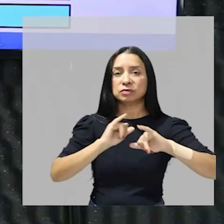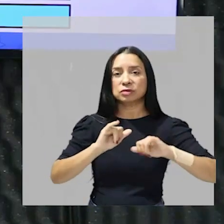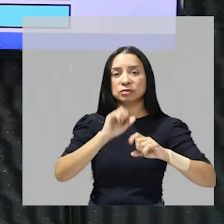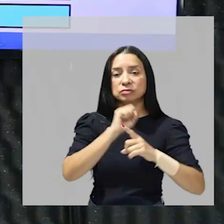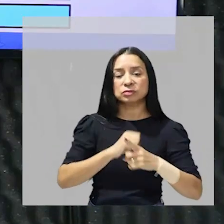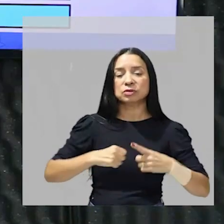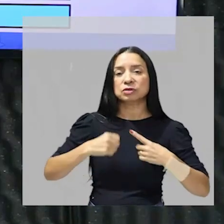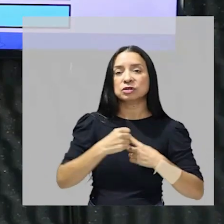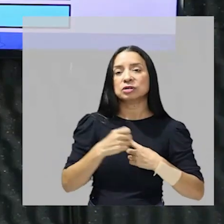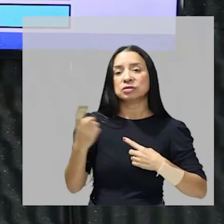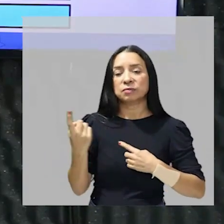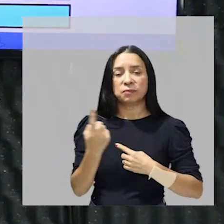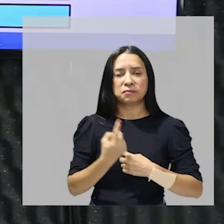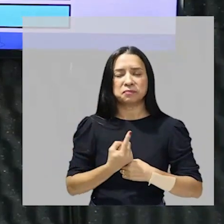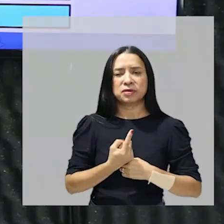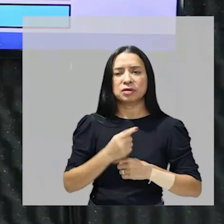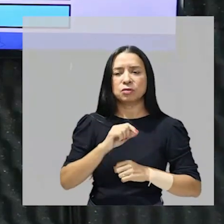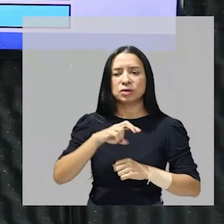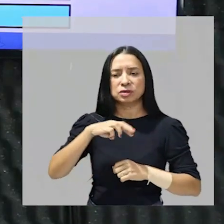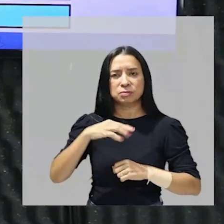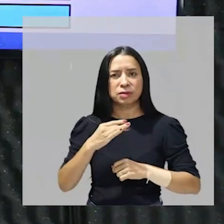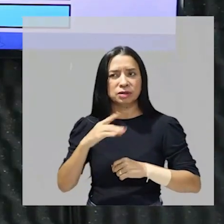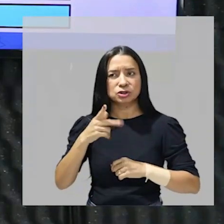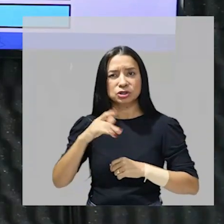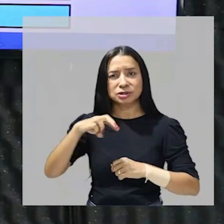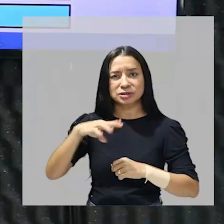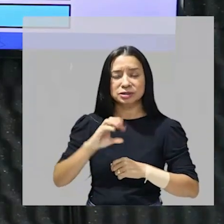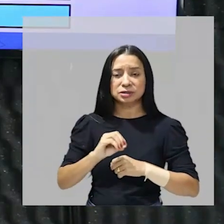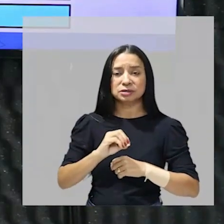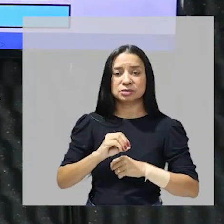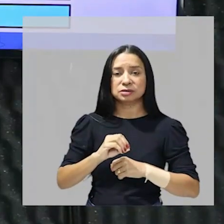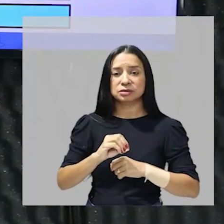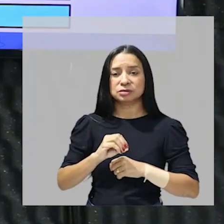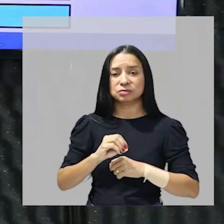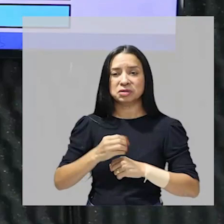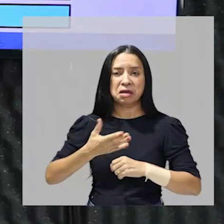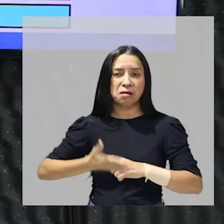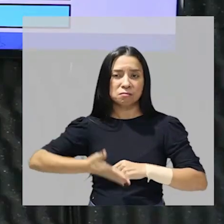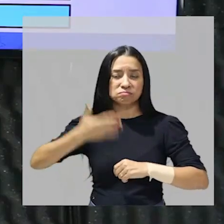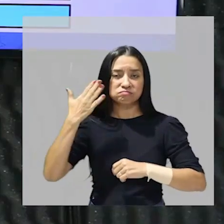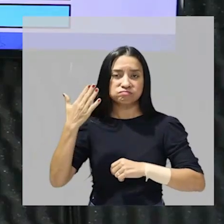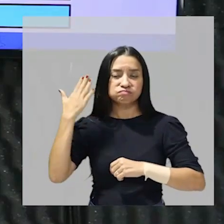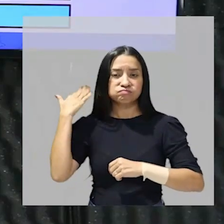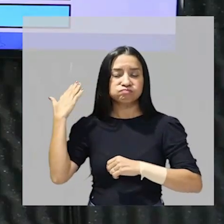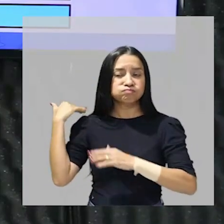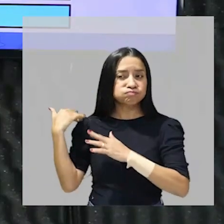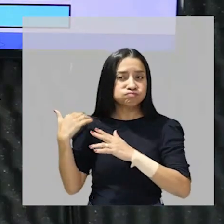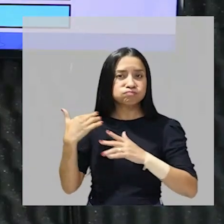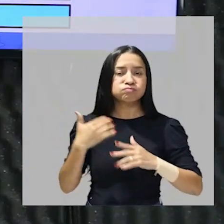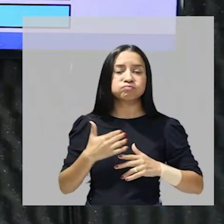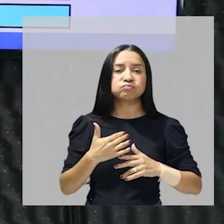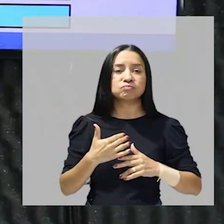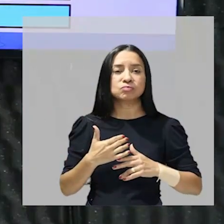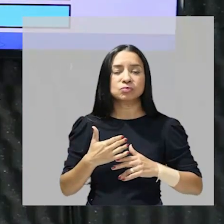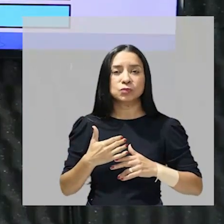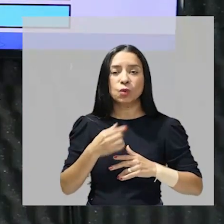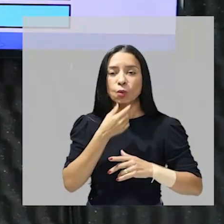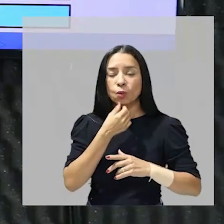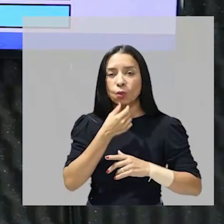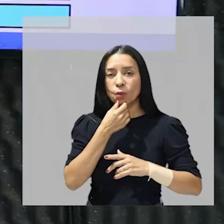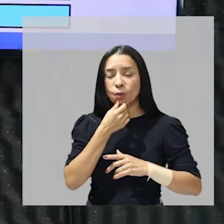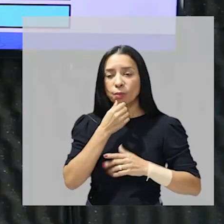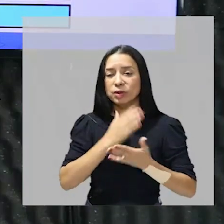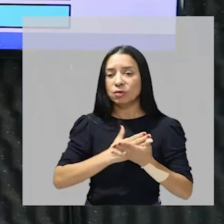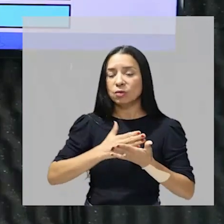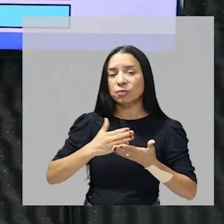machismo que é pré-histórico, né? O homem, ele passou a disputar, assim é o meu raciocínio, tá,